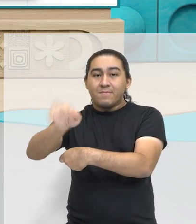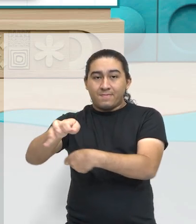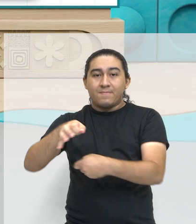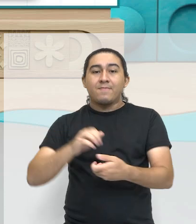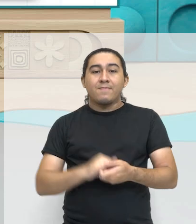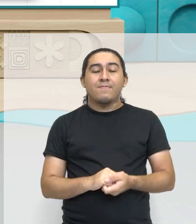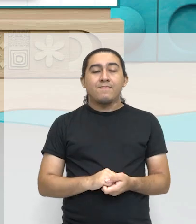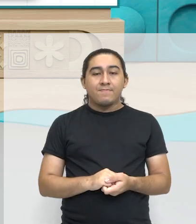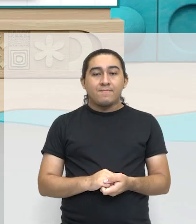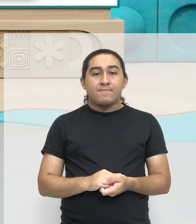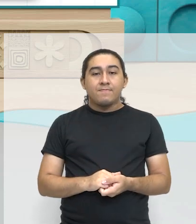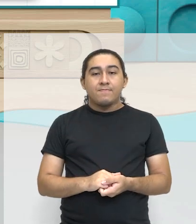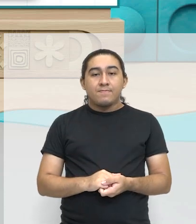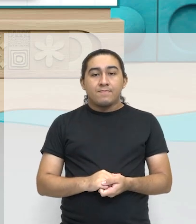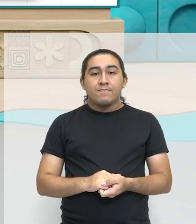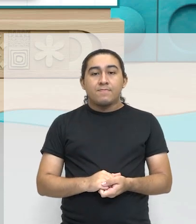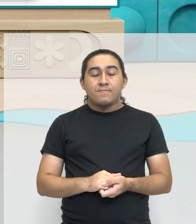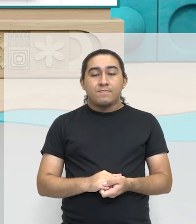Alsácia, né?